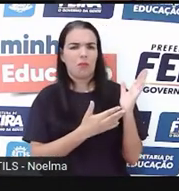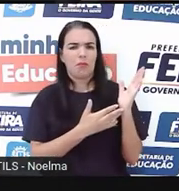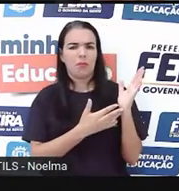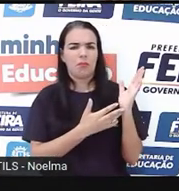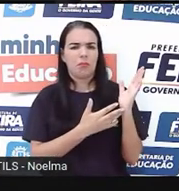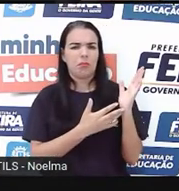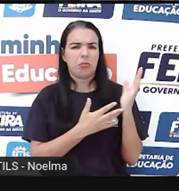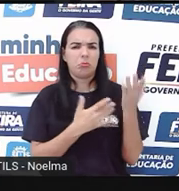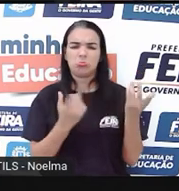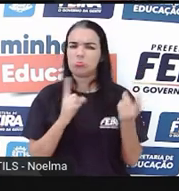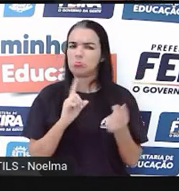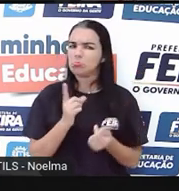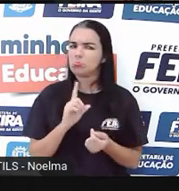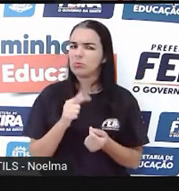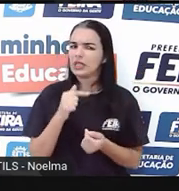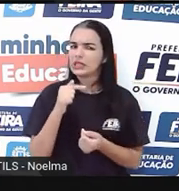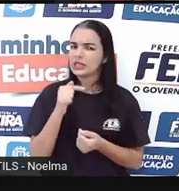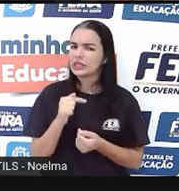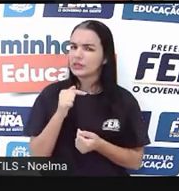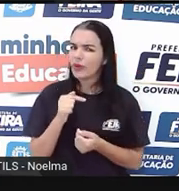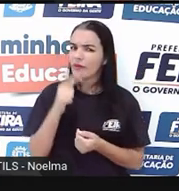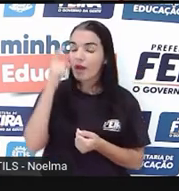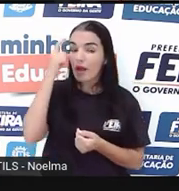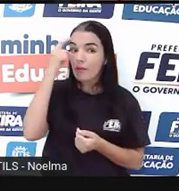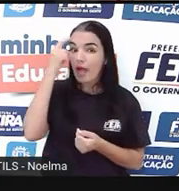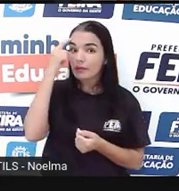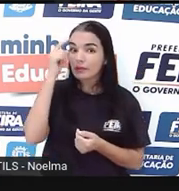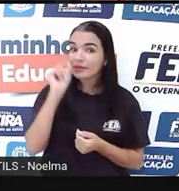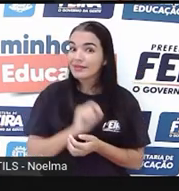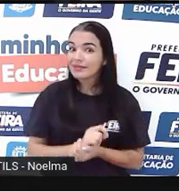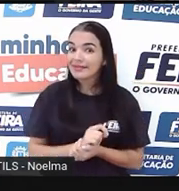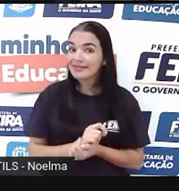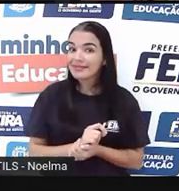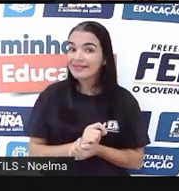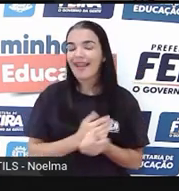Pumpkin, number 7, did you remember? Vocês se lembram?